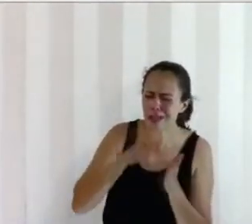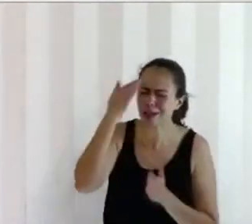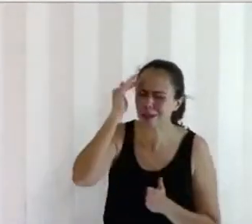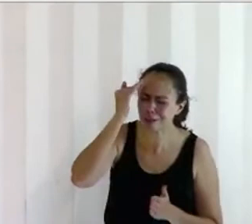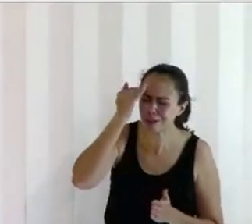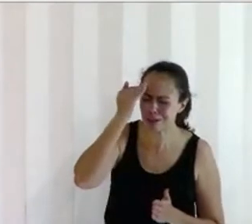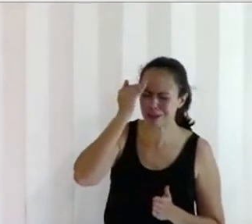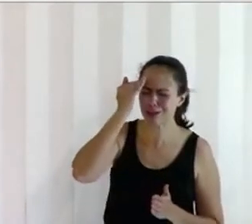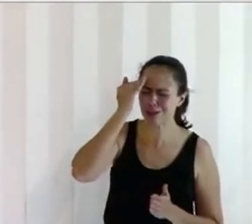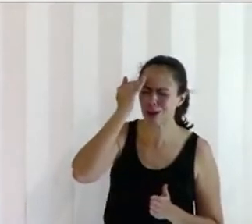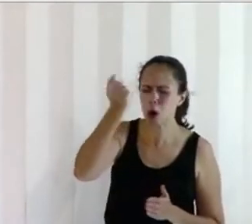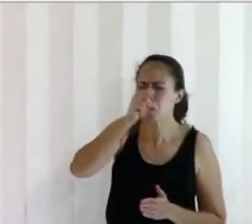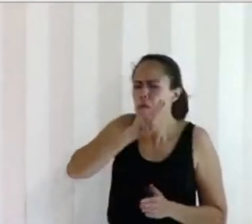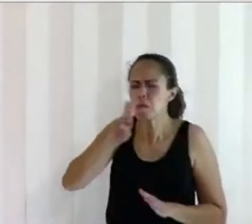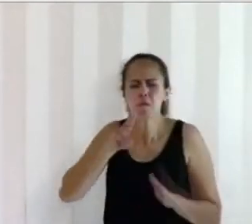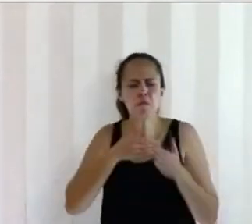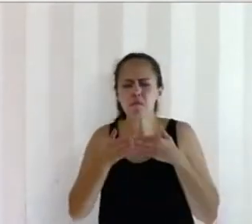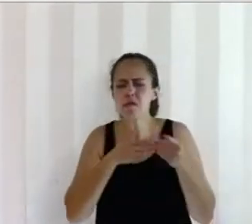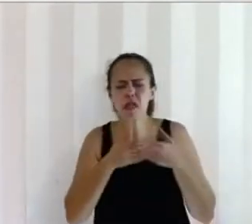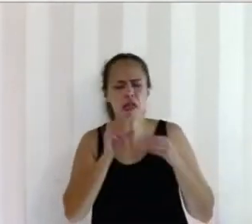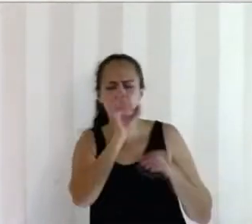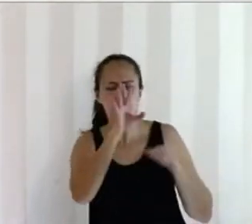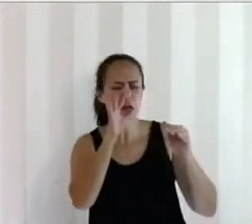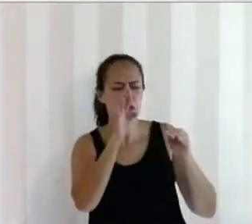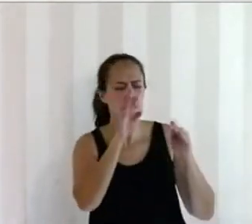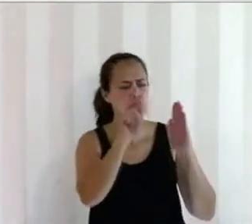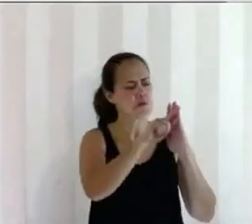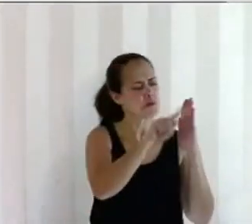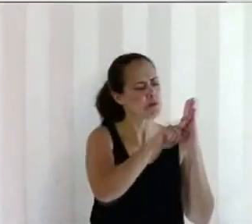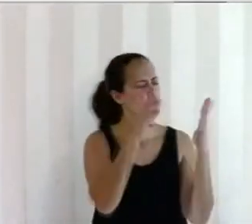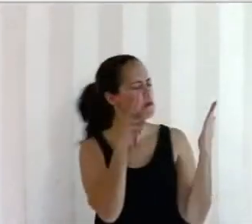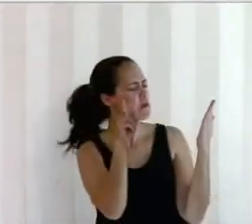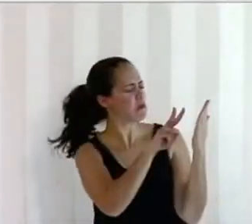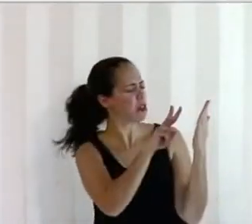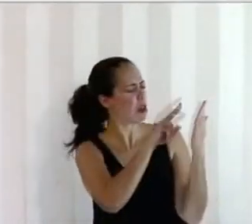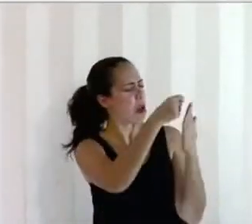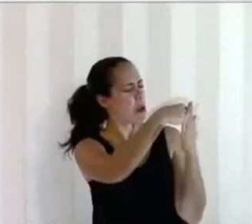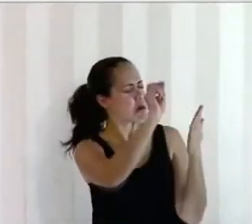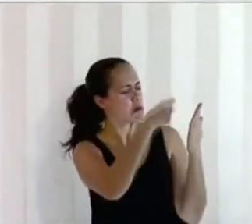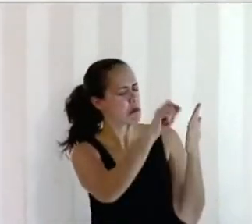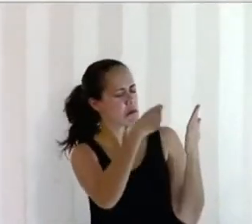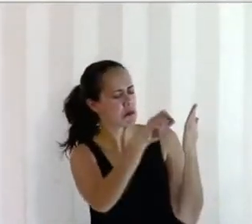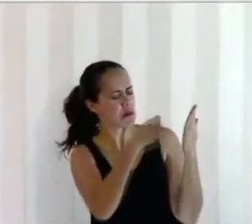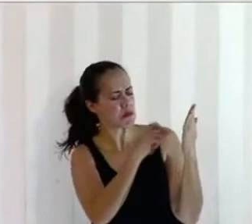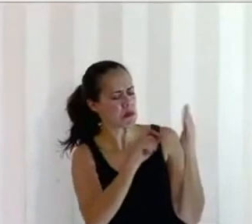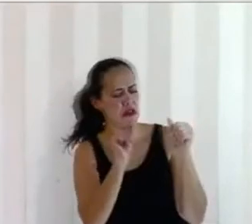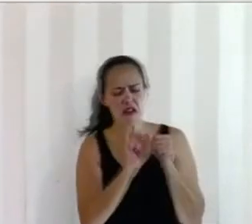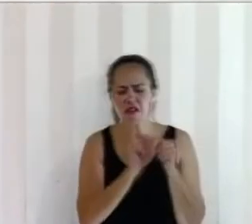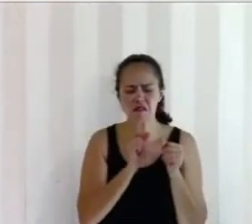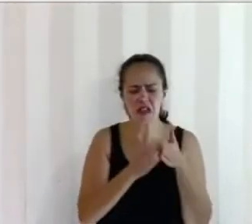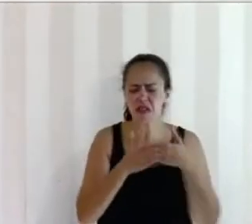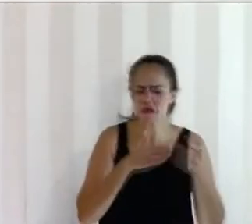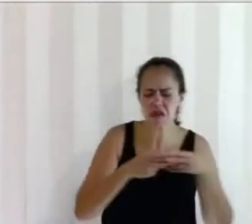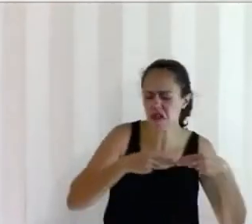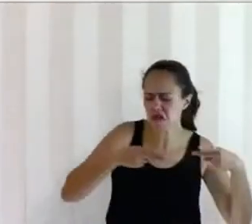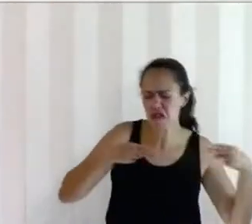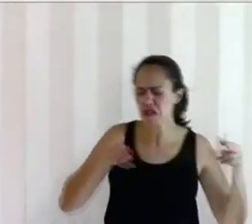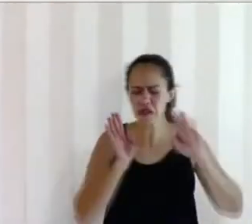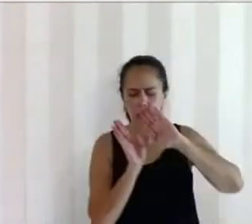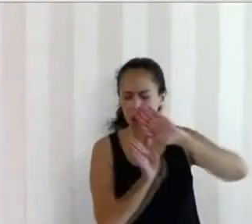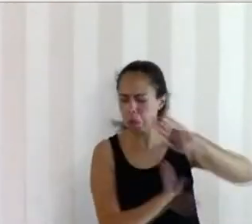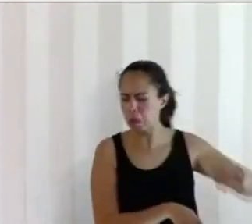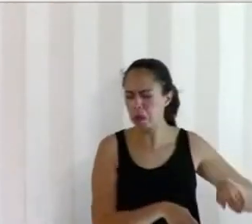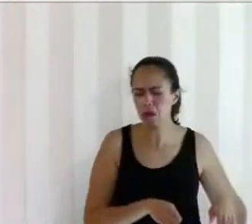fazendo-nos legalistas talvez ao mundo. Talvez muita gente não queira acessar a igreja cristã porque acha que é muita norma, é